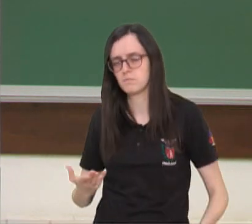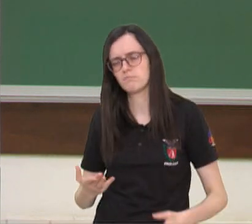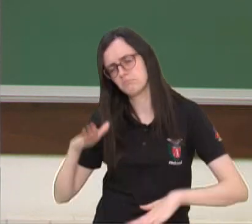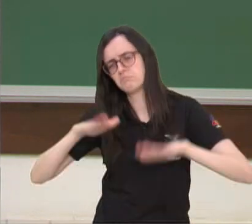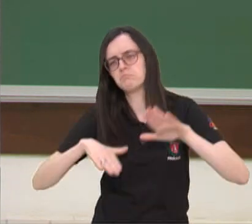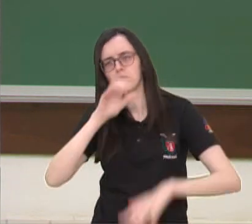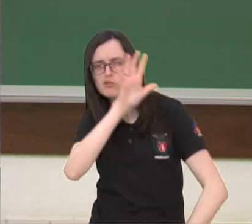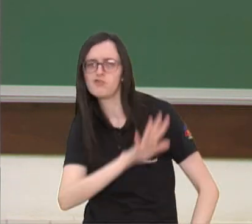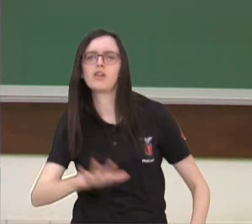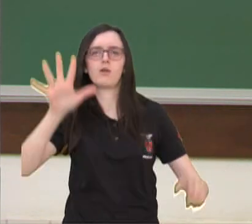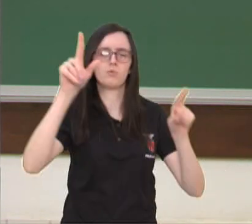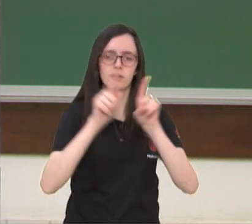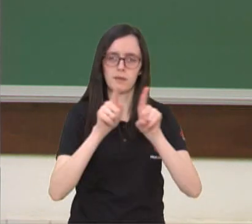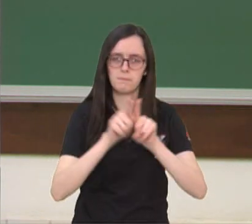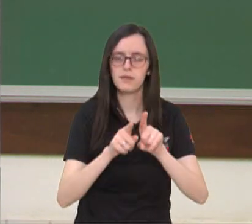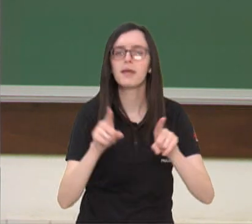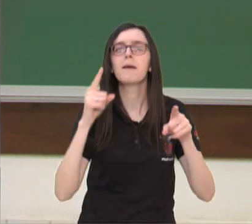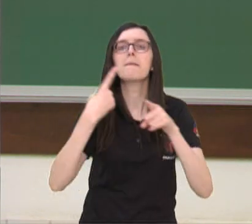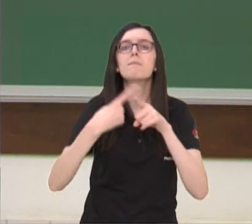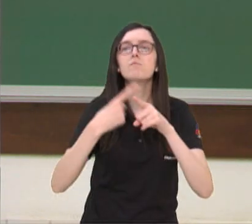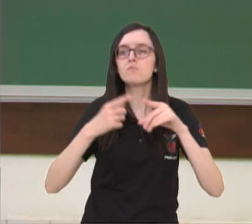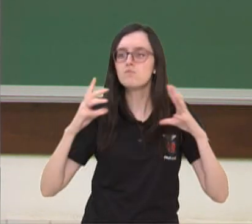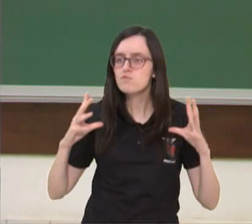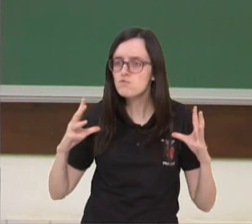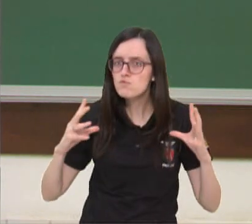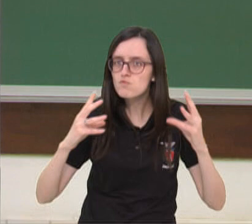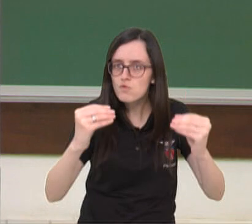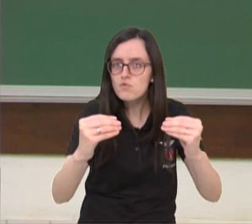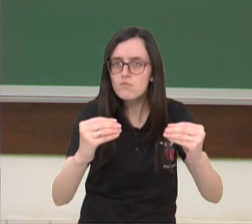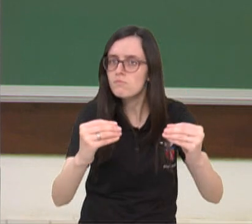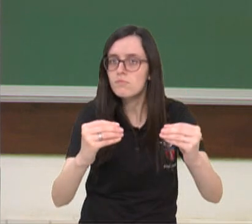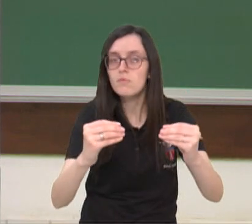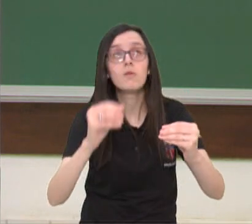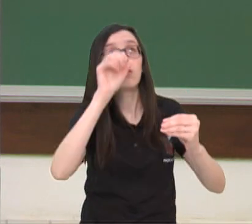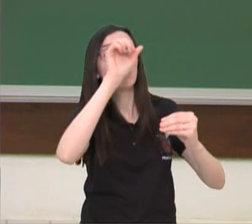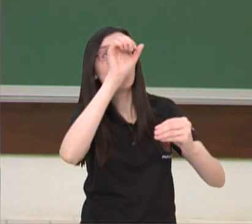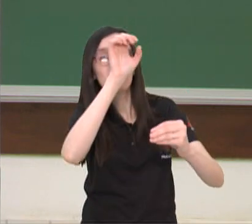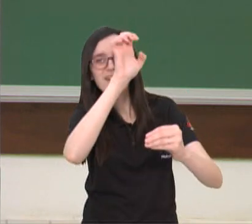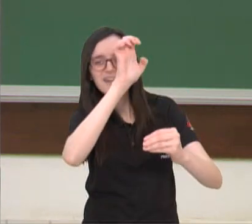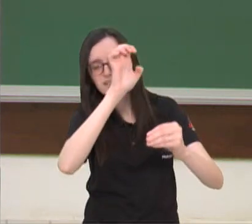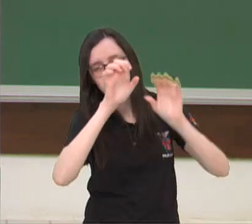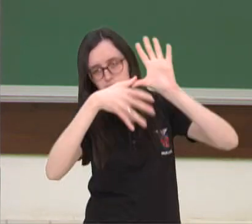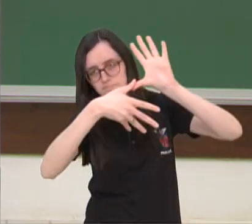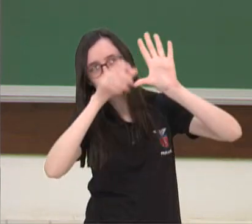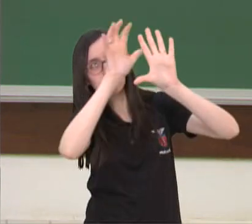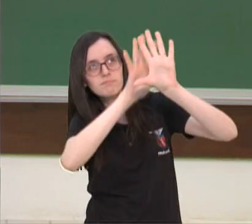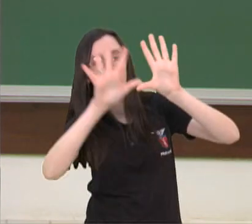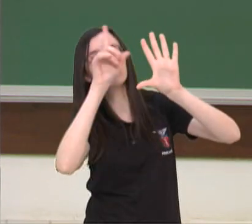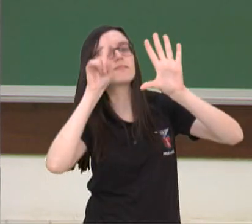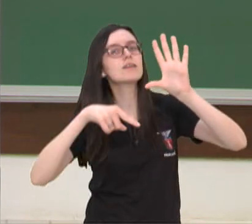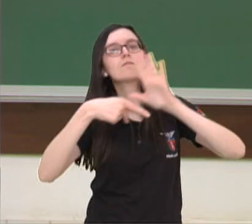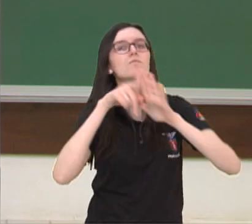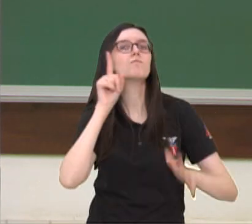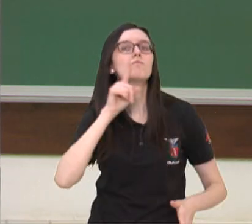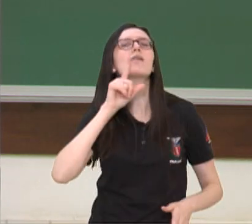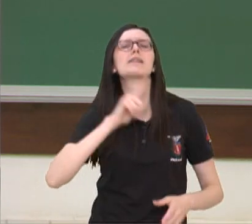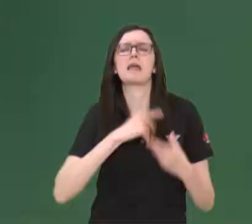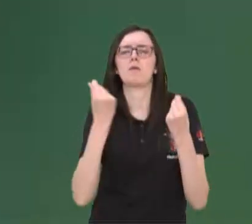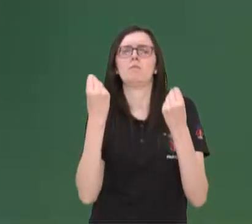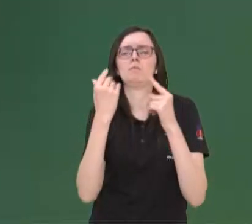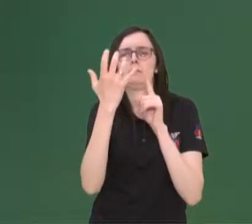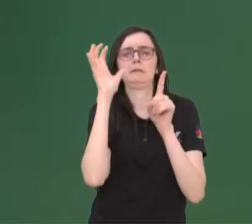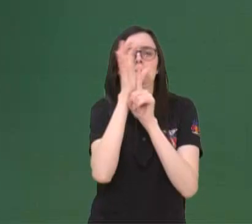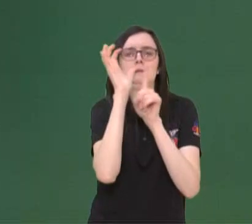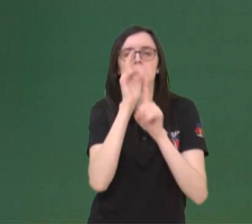todo. Porque todo o continente americano praticamente teve a influência de processos migratórios